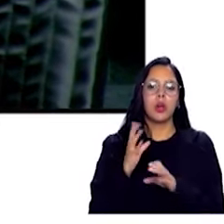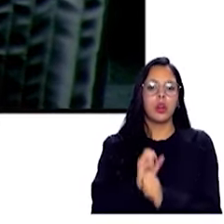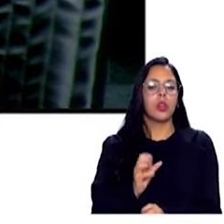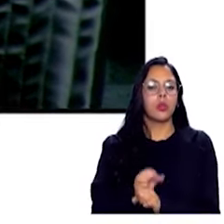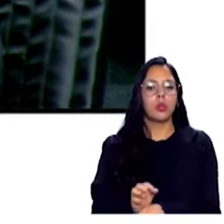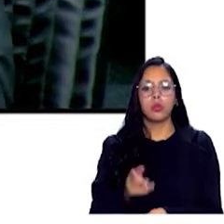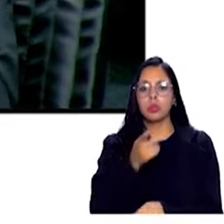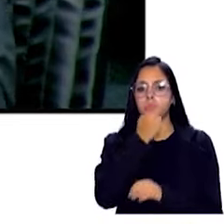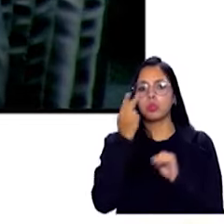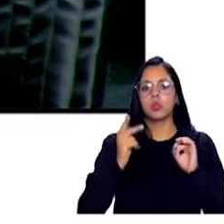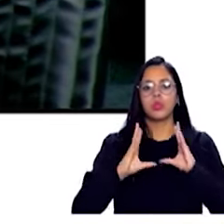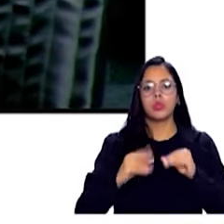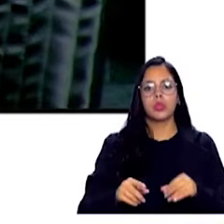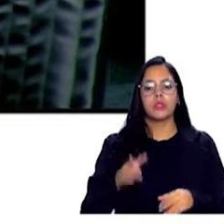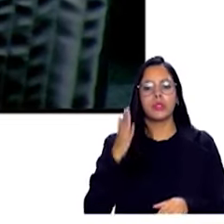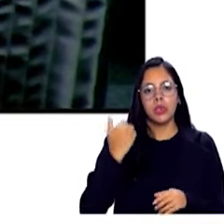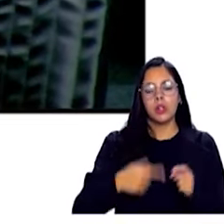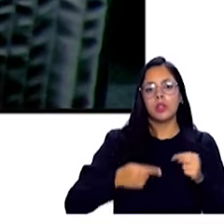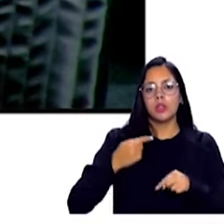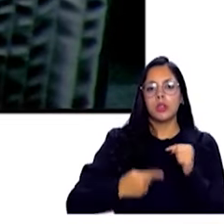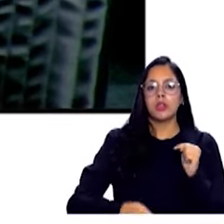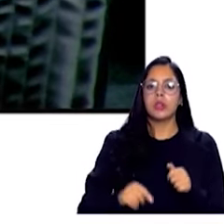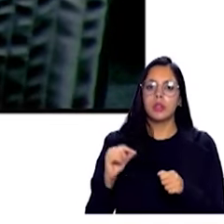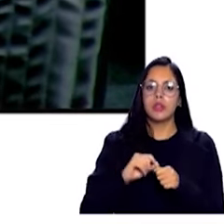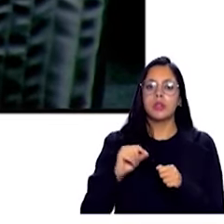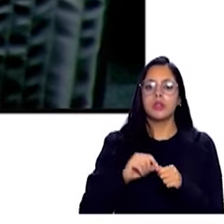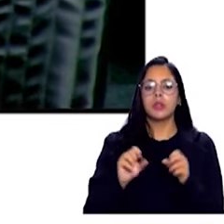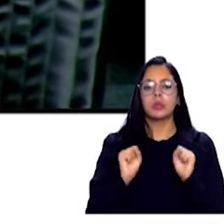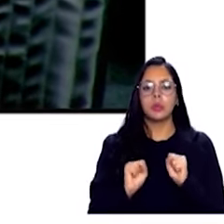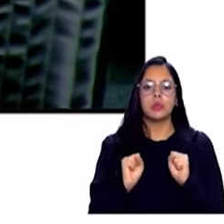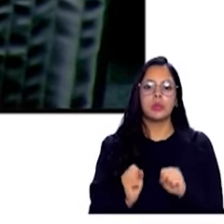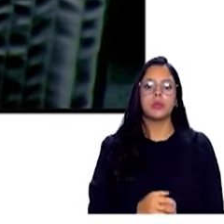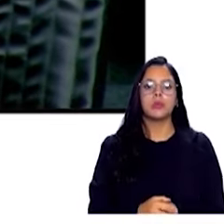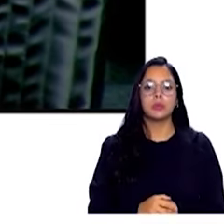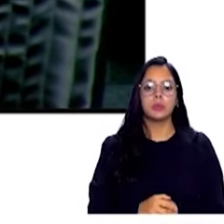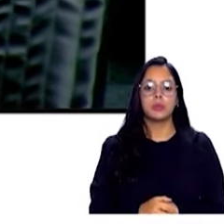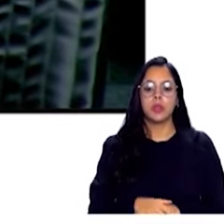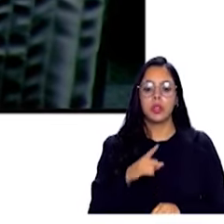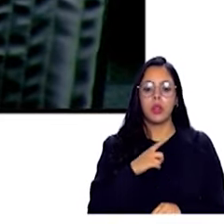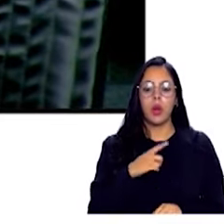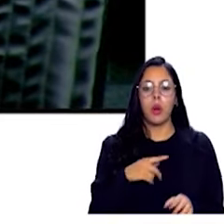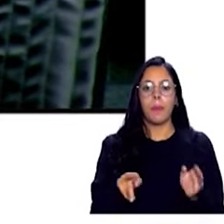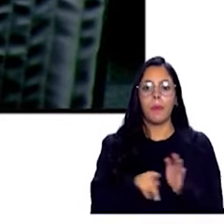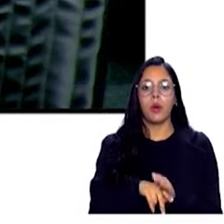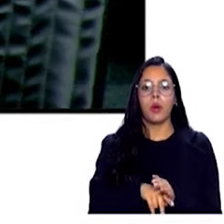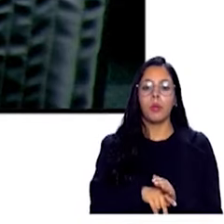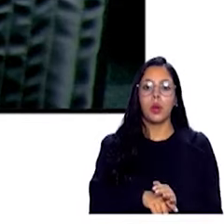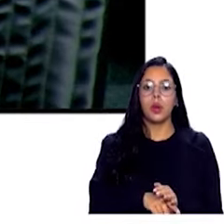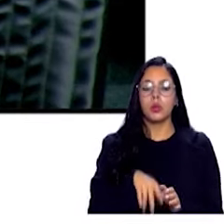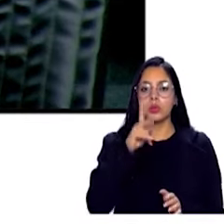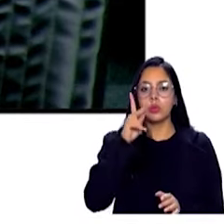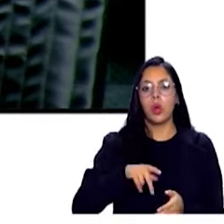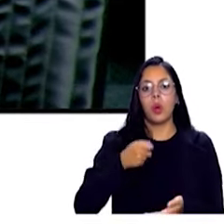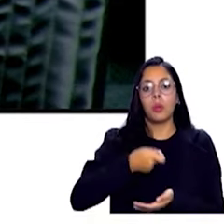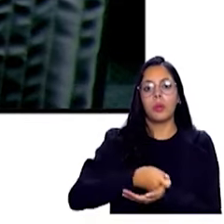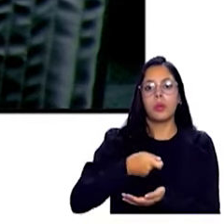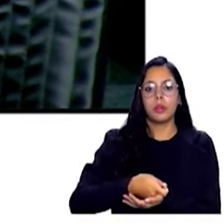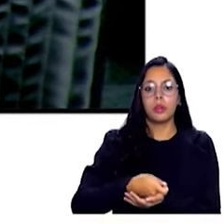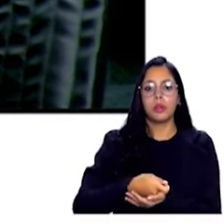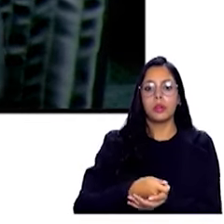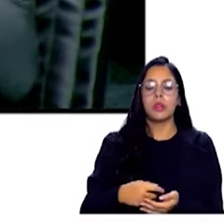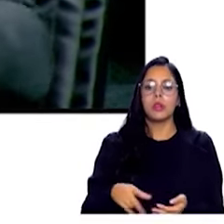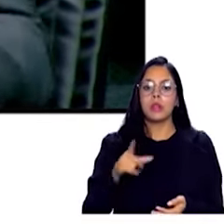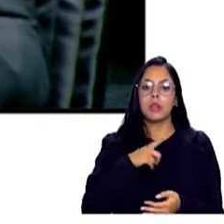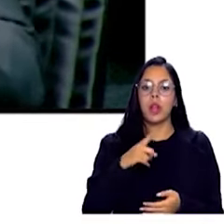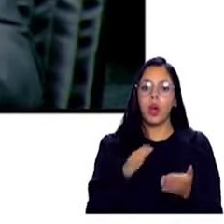então nosso problema com o emprego da técnica de precedentes obrigatórios decisões vinculantes em grande medida é esse